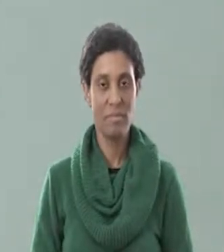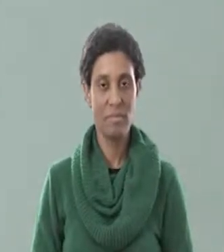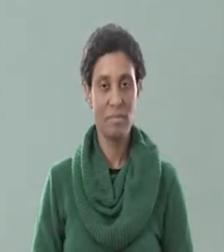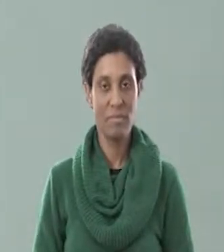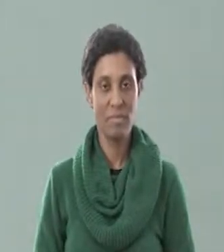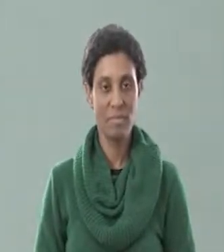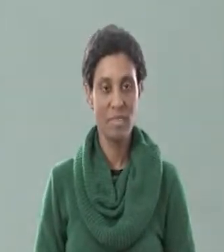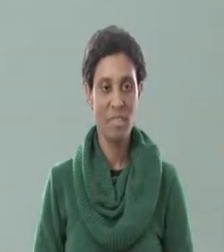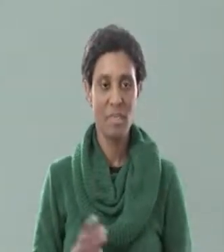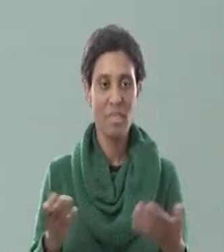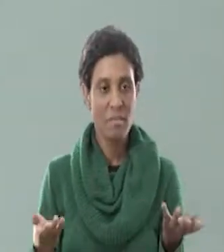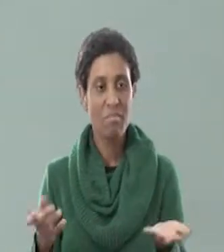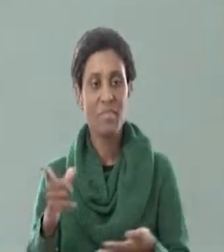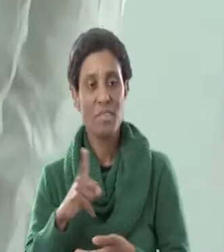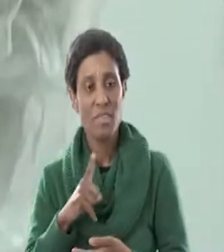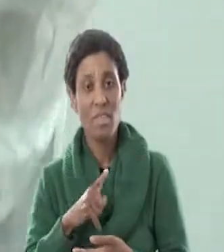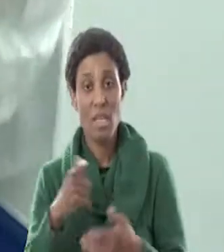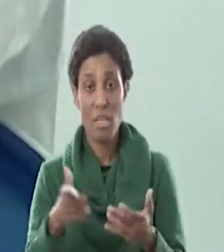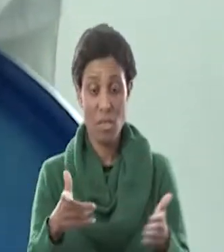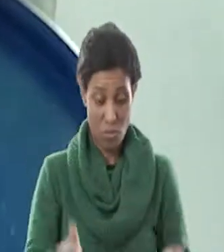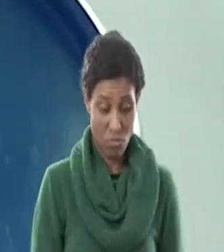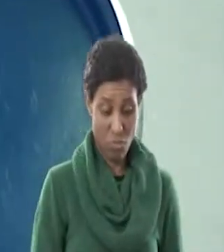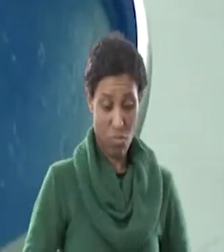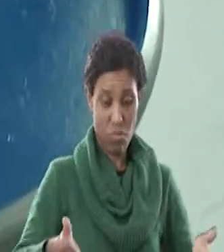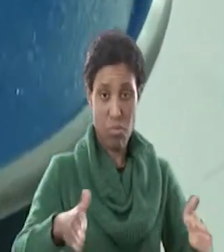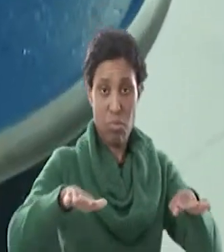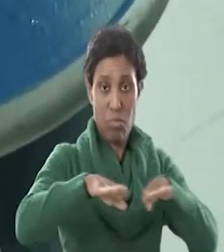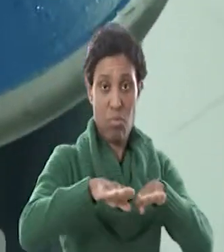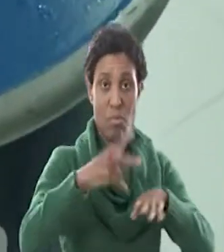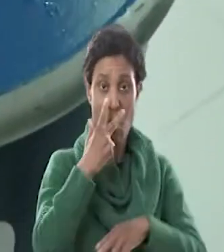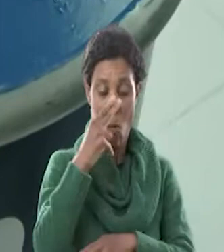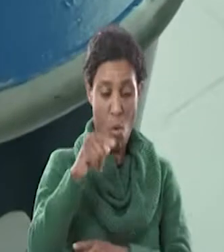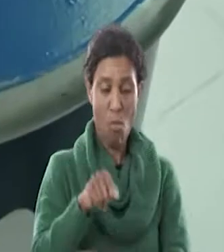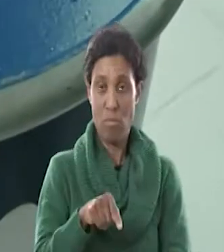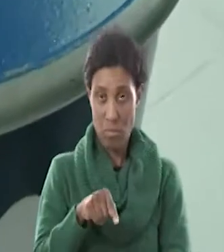Ele chega todo em tambores, como esses aqui.